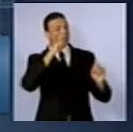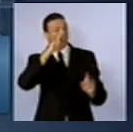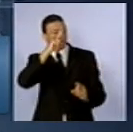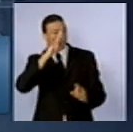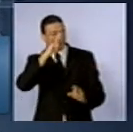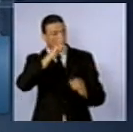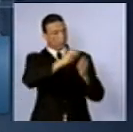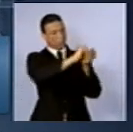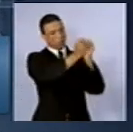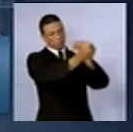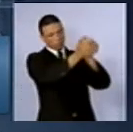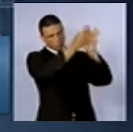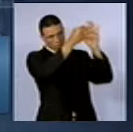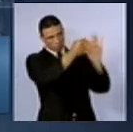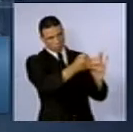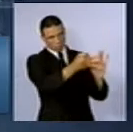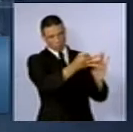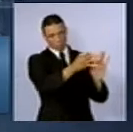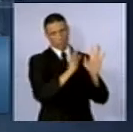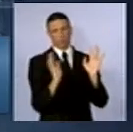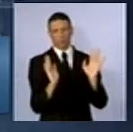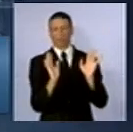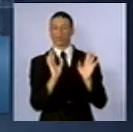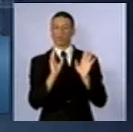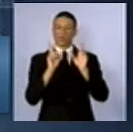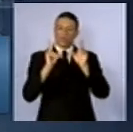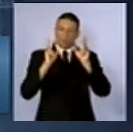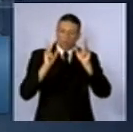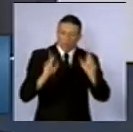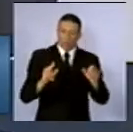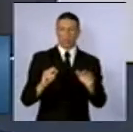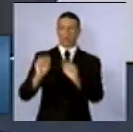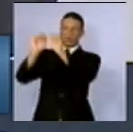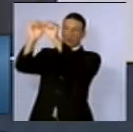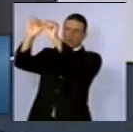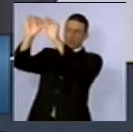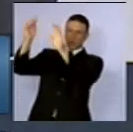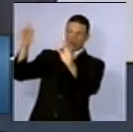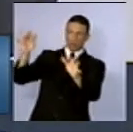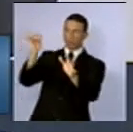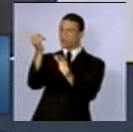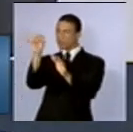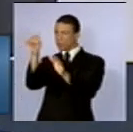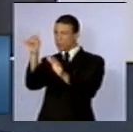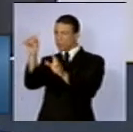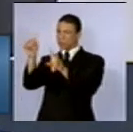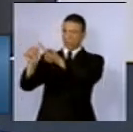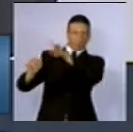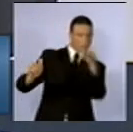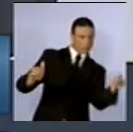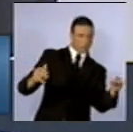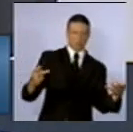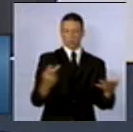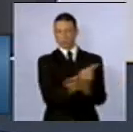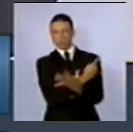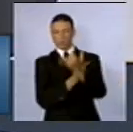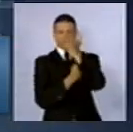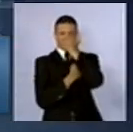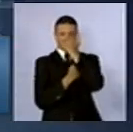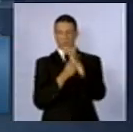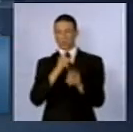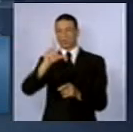ajustado eu tô dizendo o risco independente o risco isolado dos Campos magnéticos Independente de outros fatores de risco para